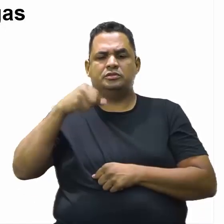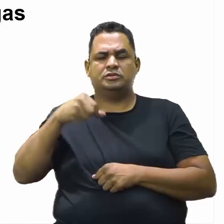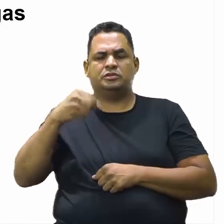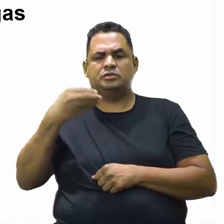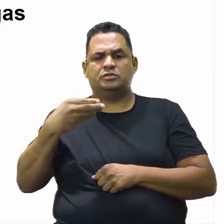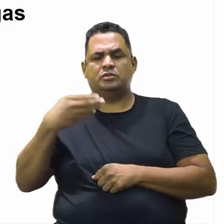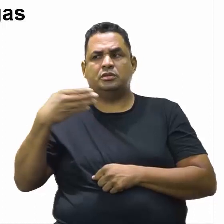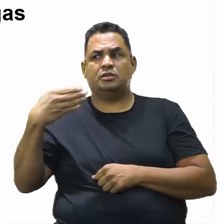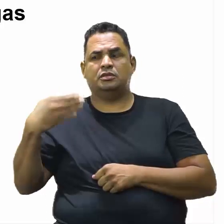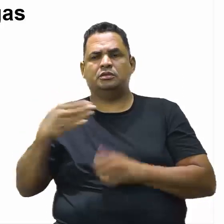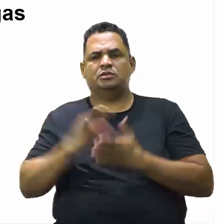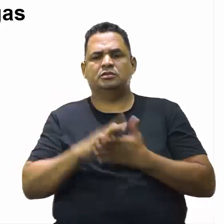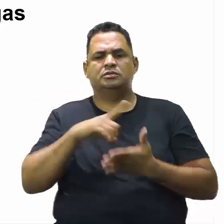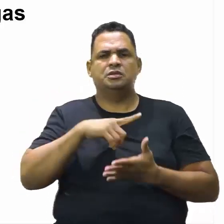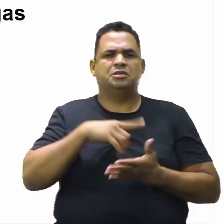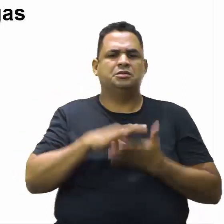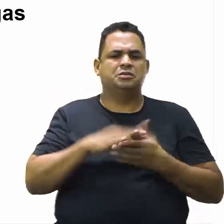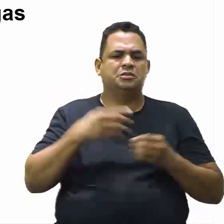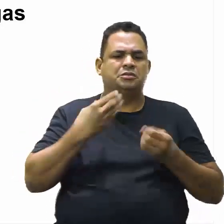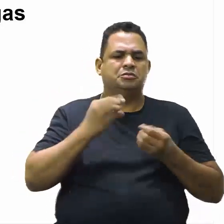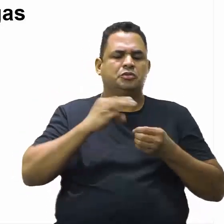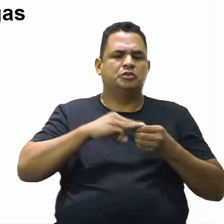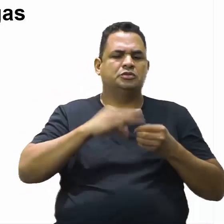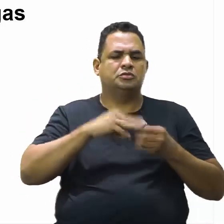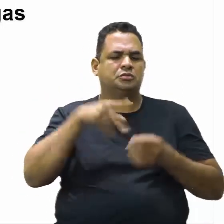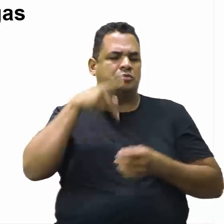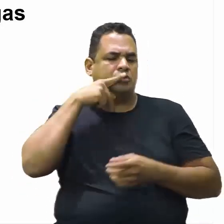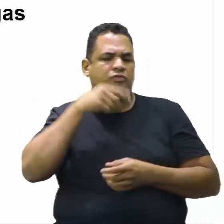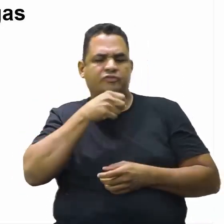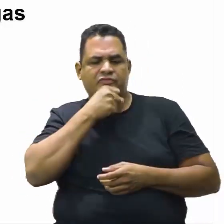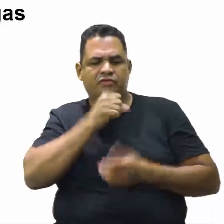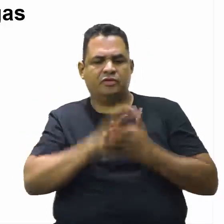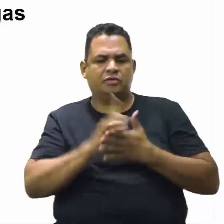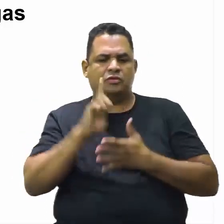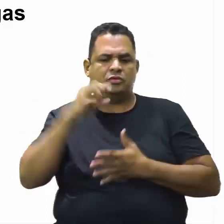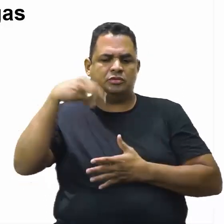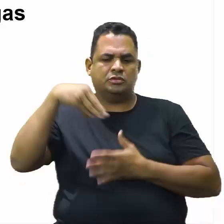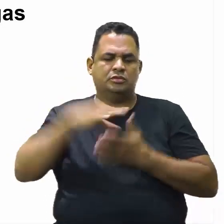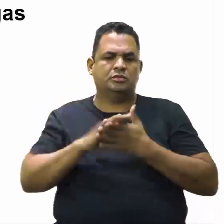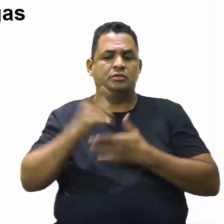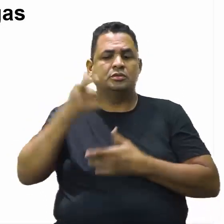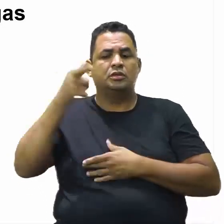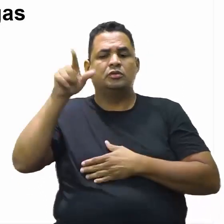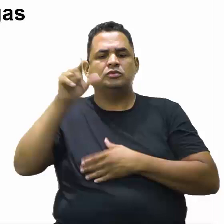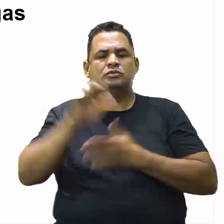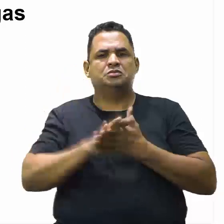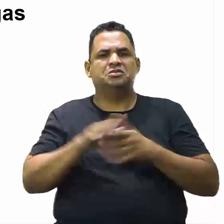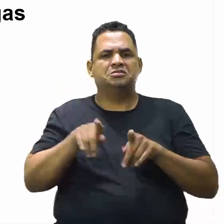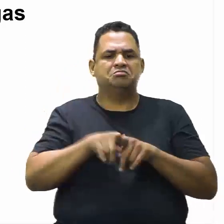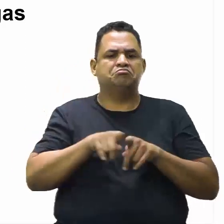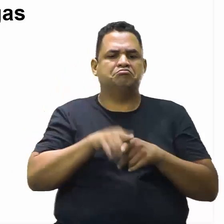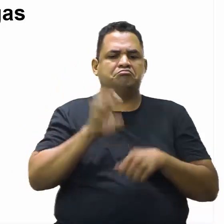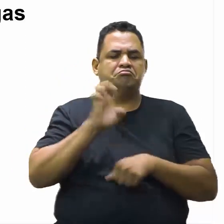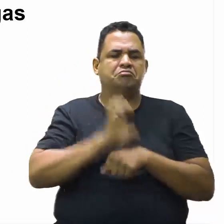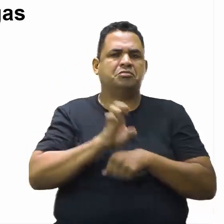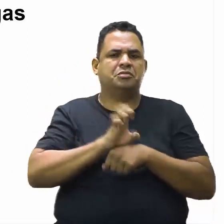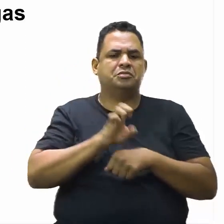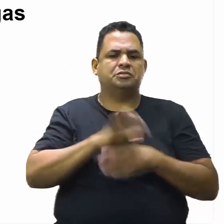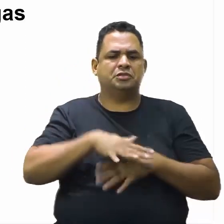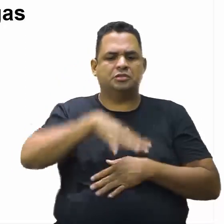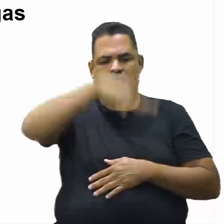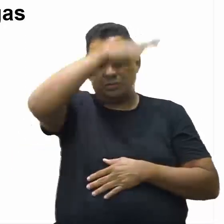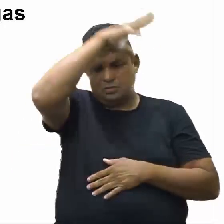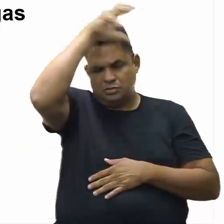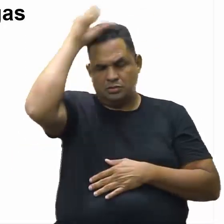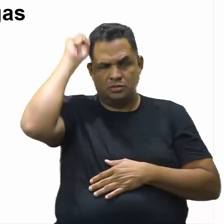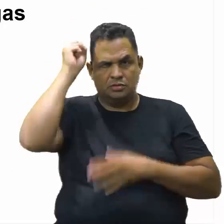de município aí Porto Velho, Guajará-Mirim, outros aí que depois foram para o estado do Amazonas. Então, os municípios mais